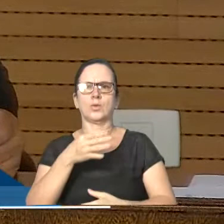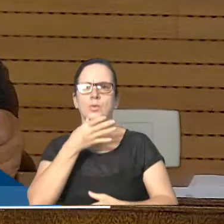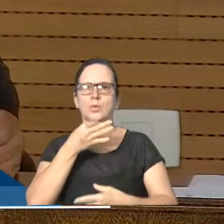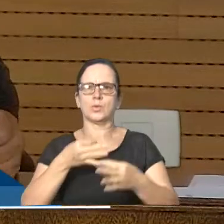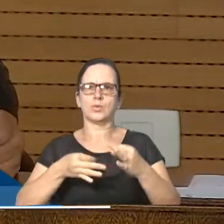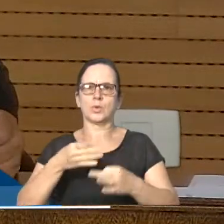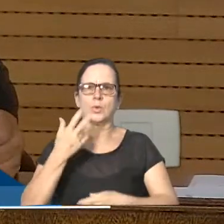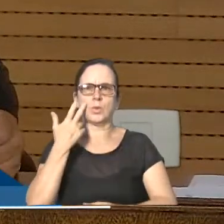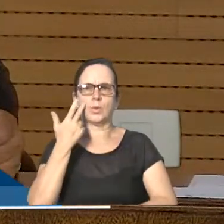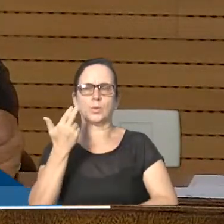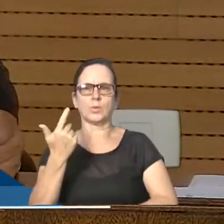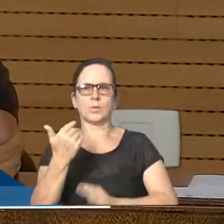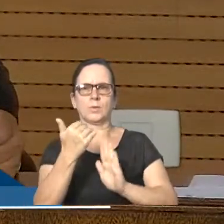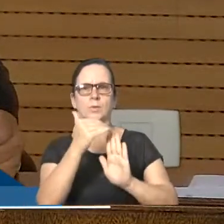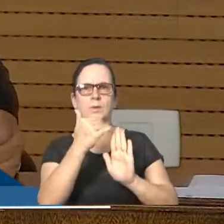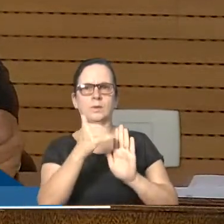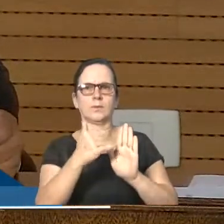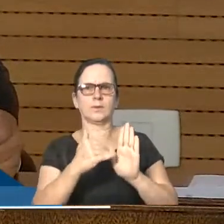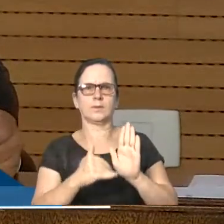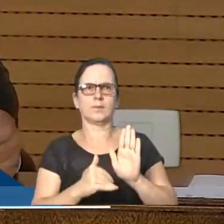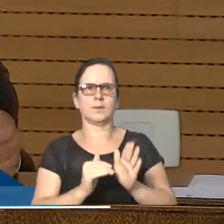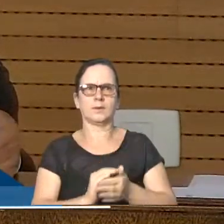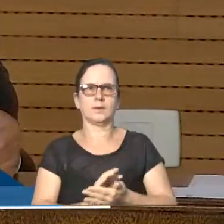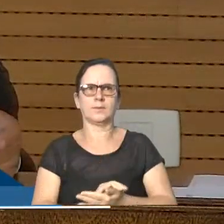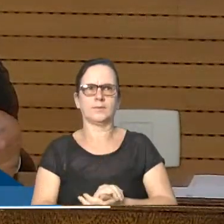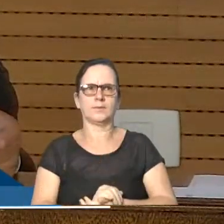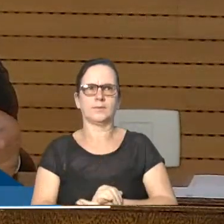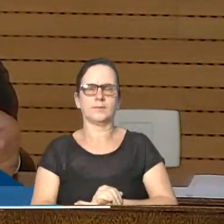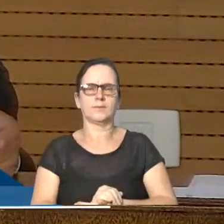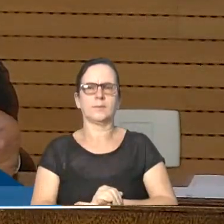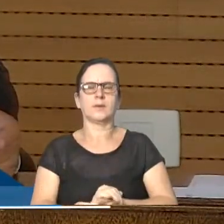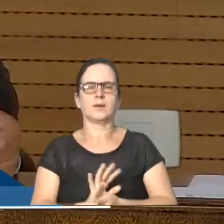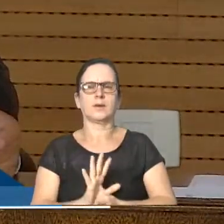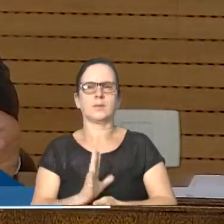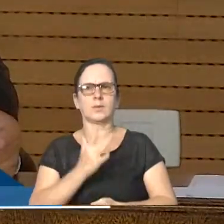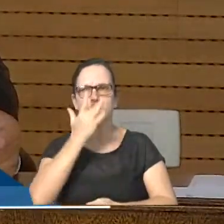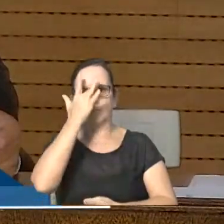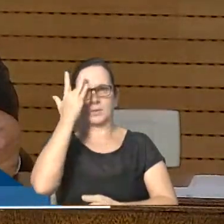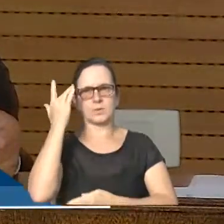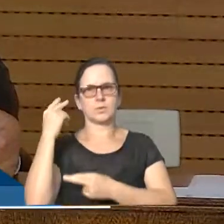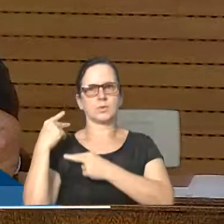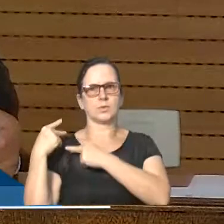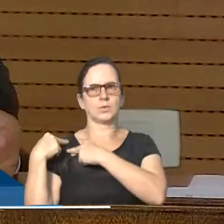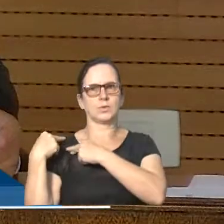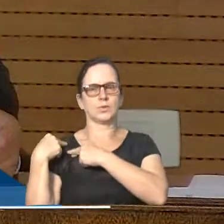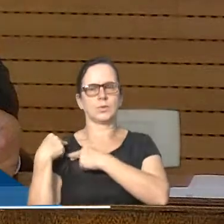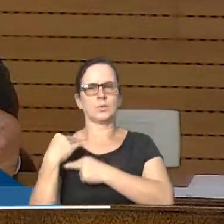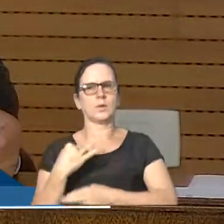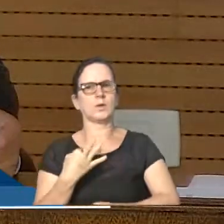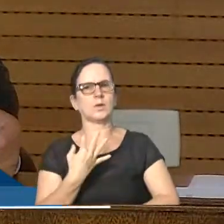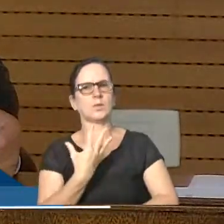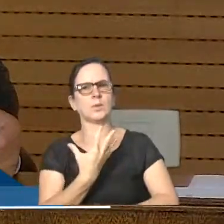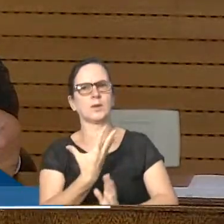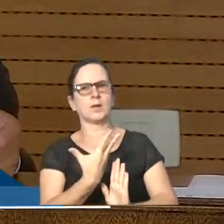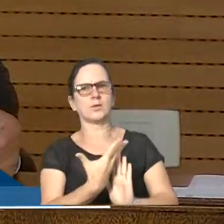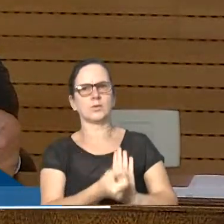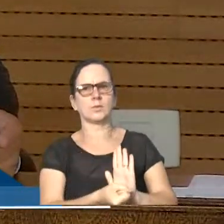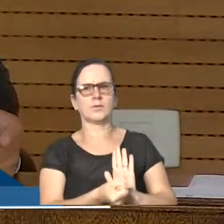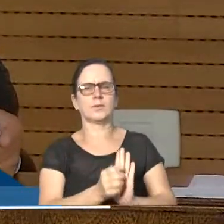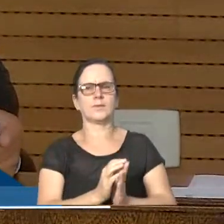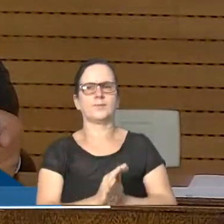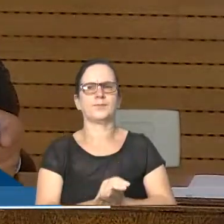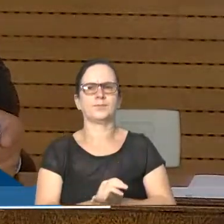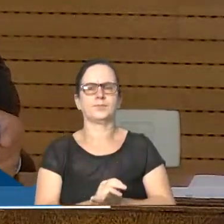legal, não se vislumbra, óbvio, a normal tramitação da matéria. Quanto ao mérito, cabe ao doutor plenário decidir a conveniência e oportunidade de